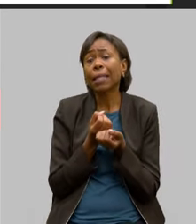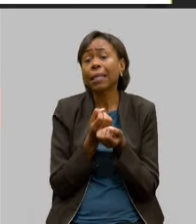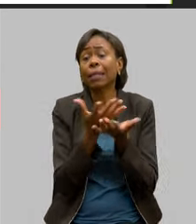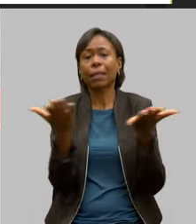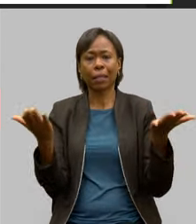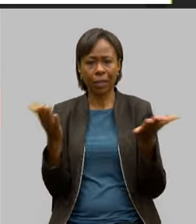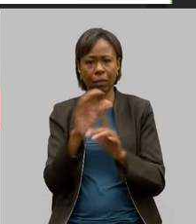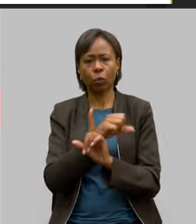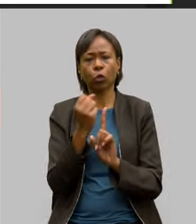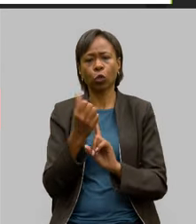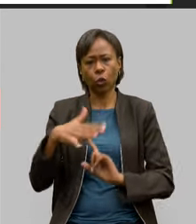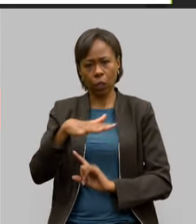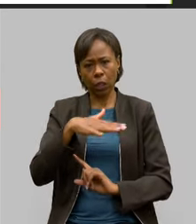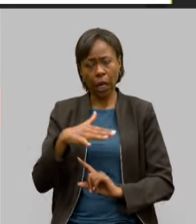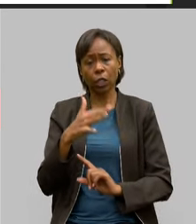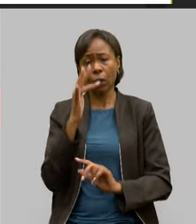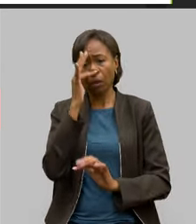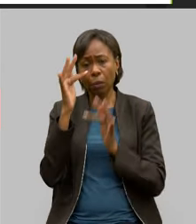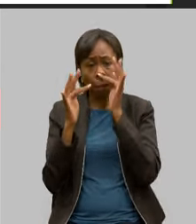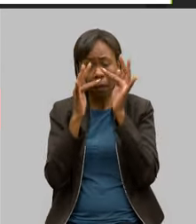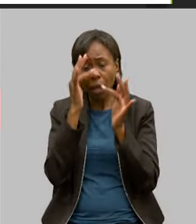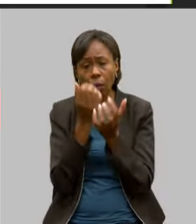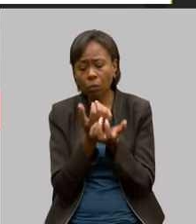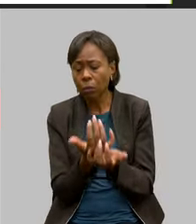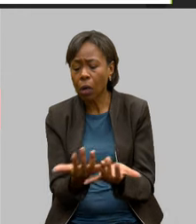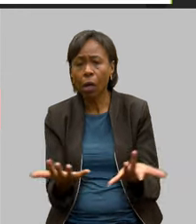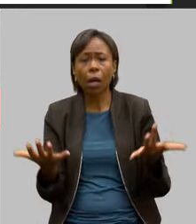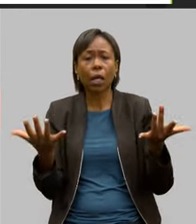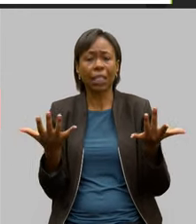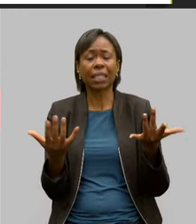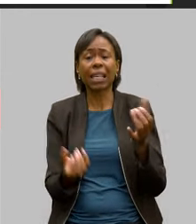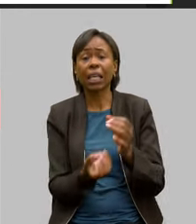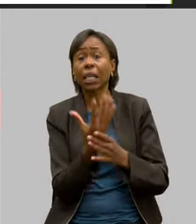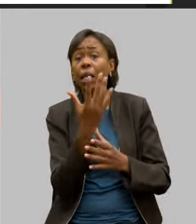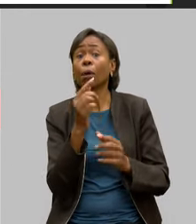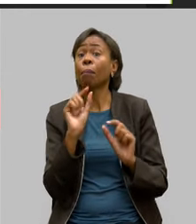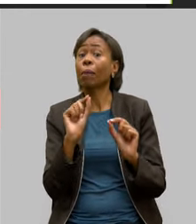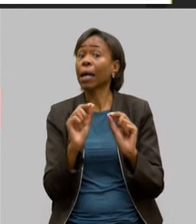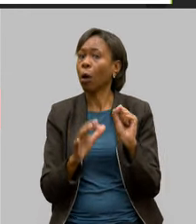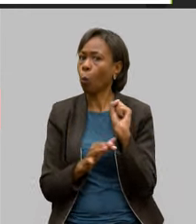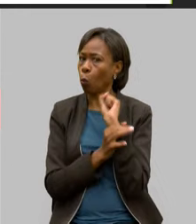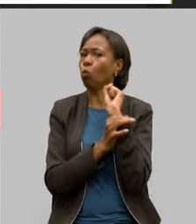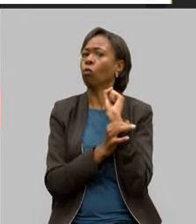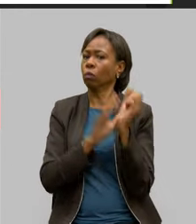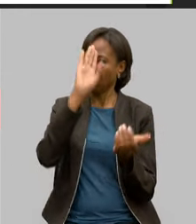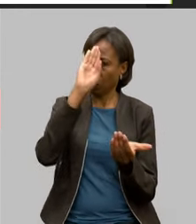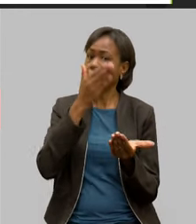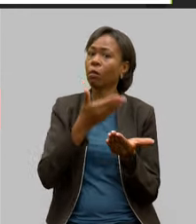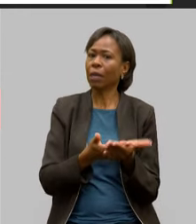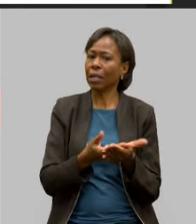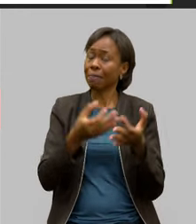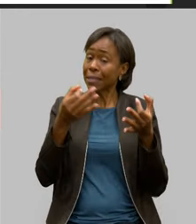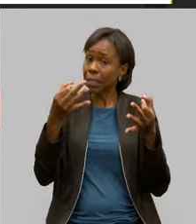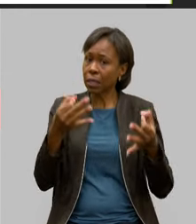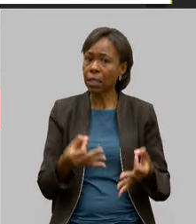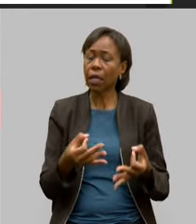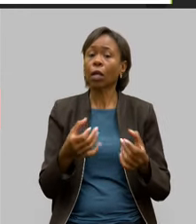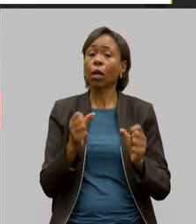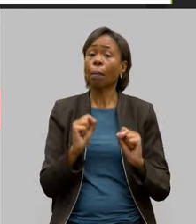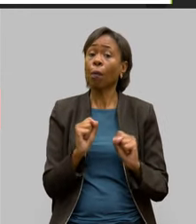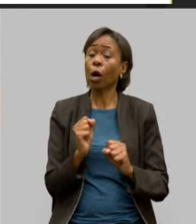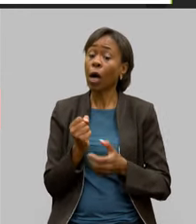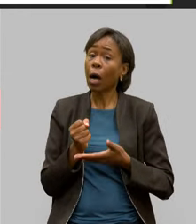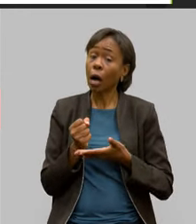sociedade plantas com produção confiável estável para que possa servir de